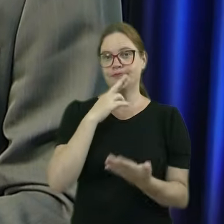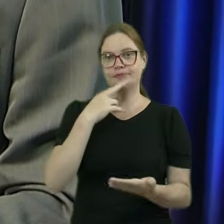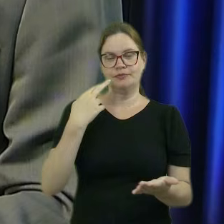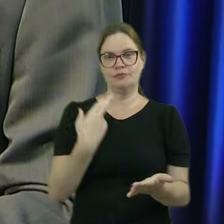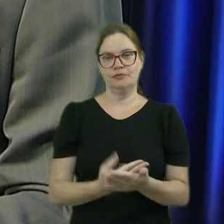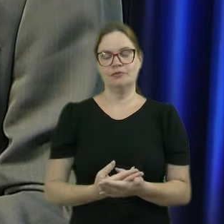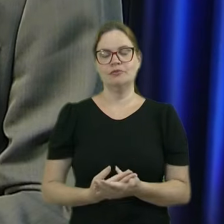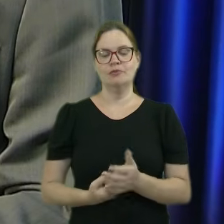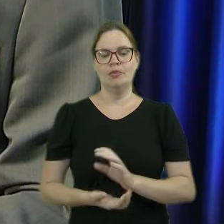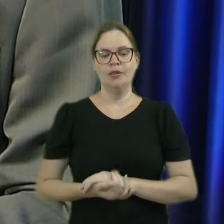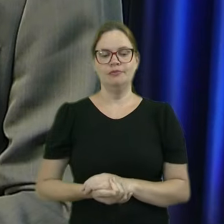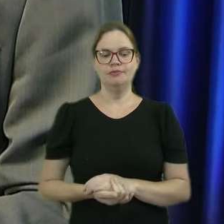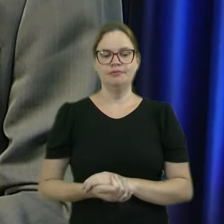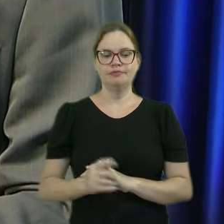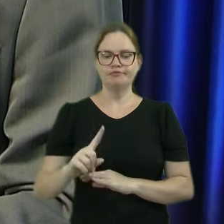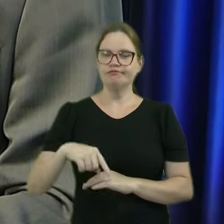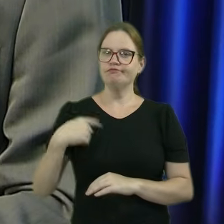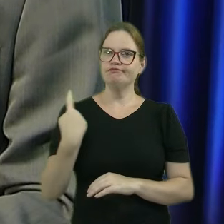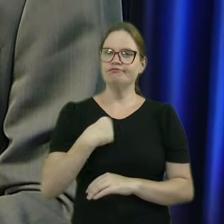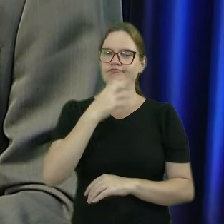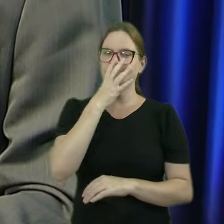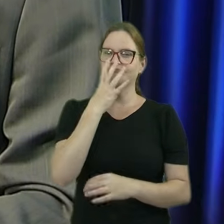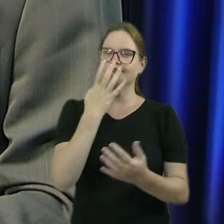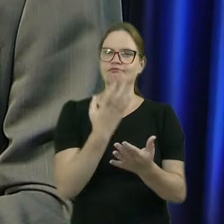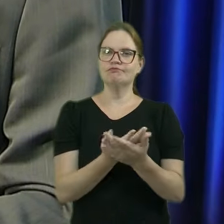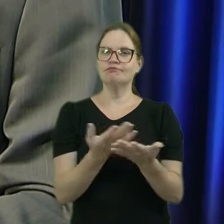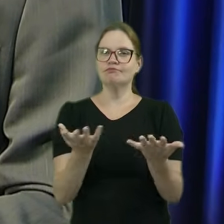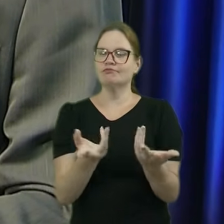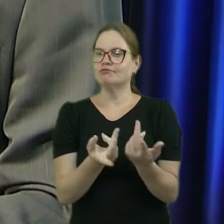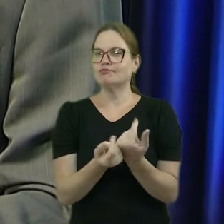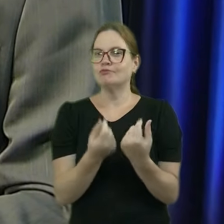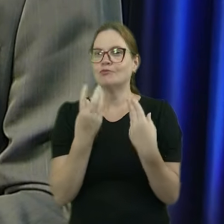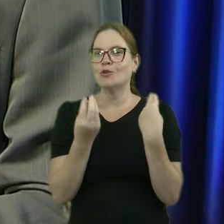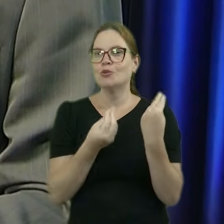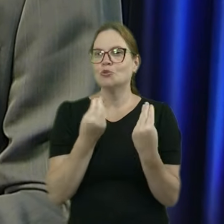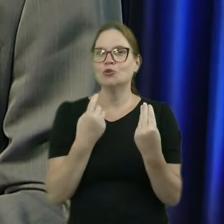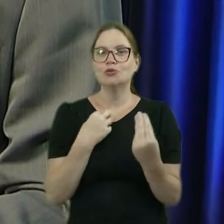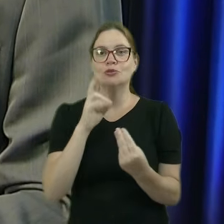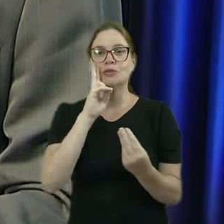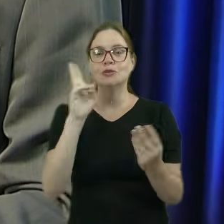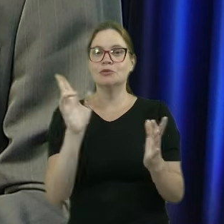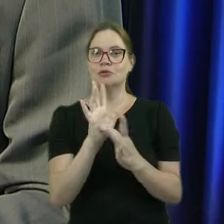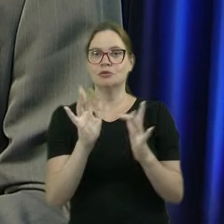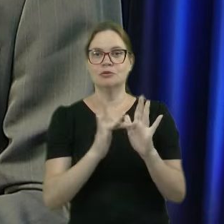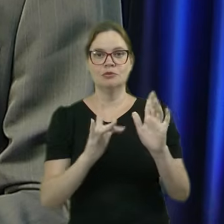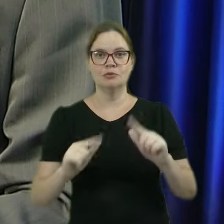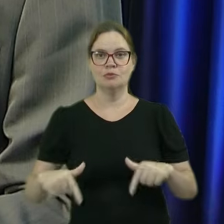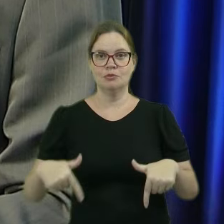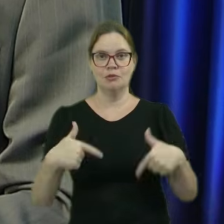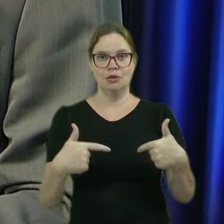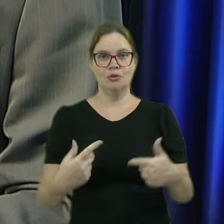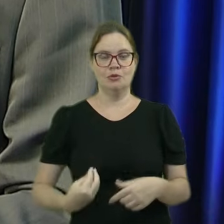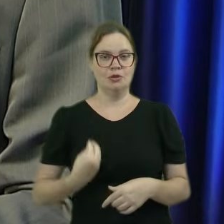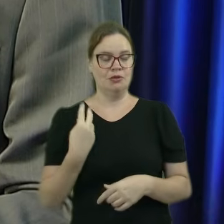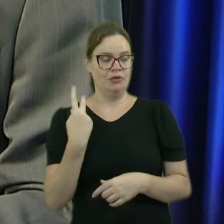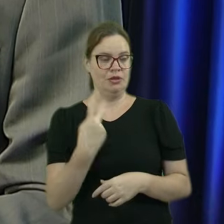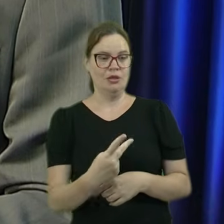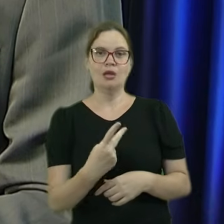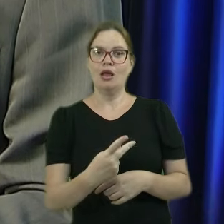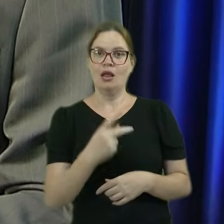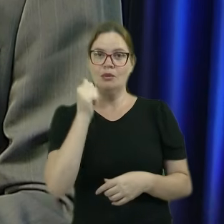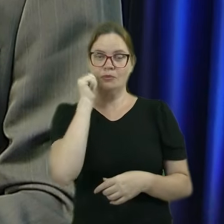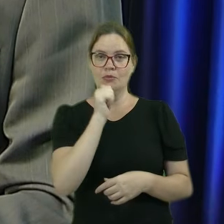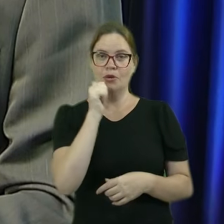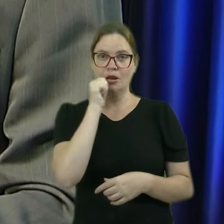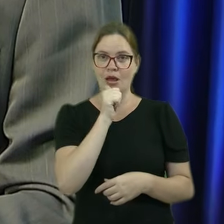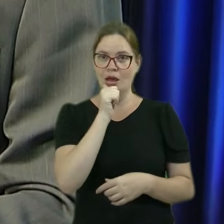e ficamos maravilhados de saber que o Senhor Jesus, que operou na vida daquela mulher no passado,